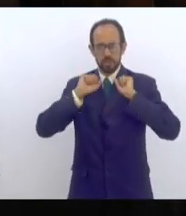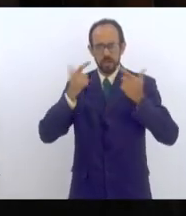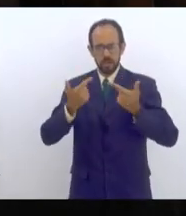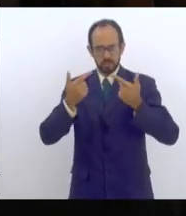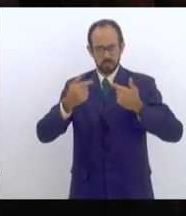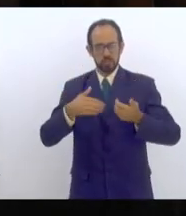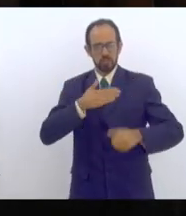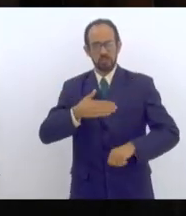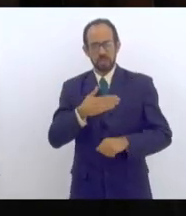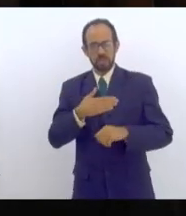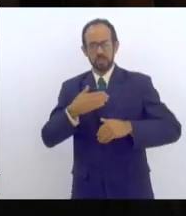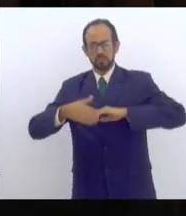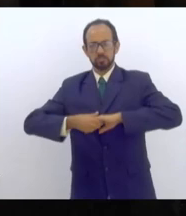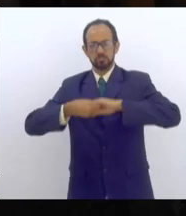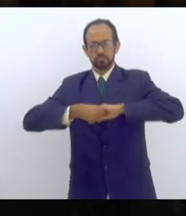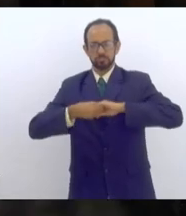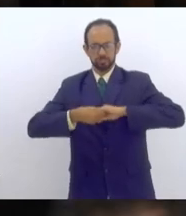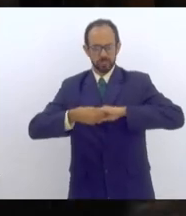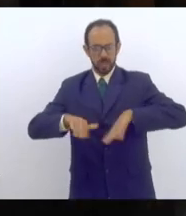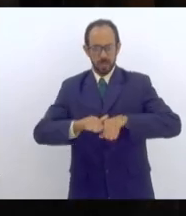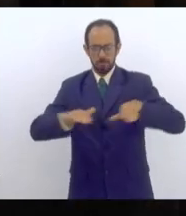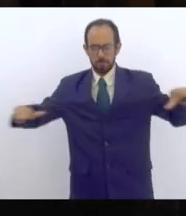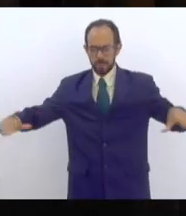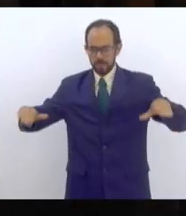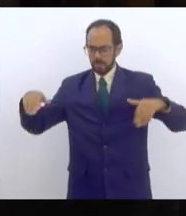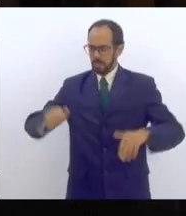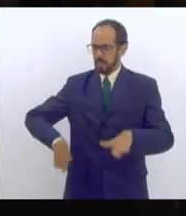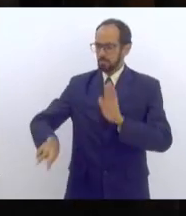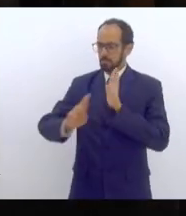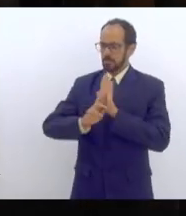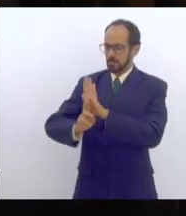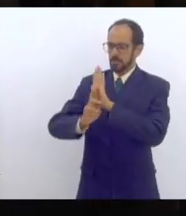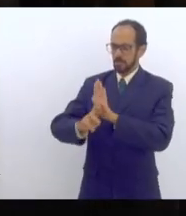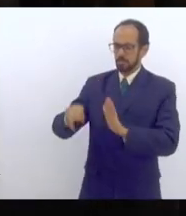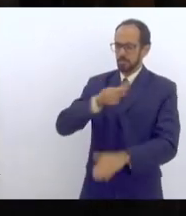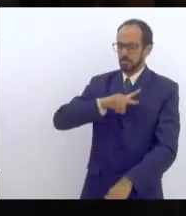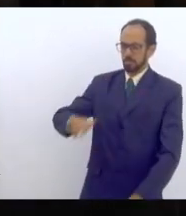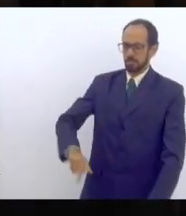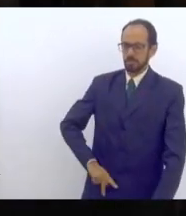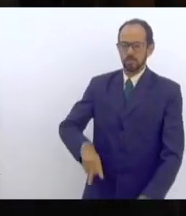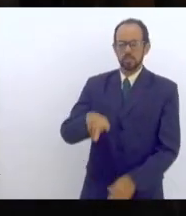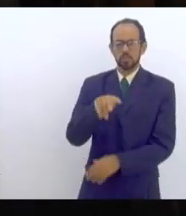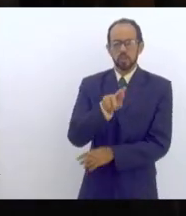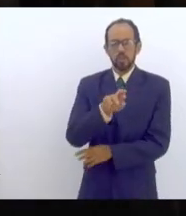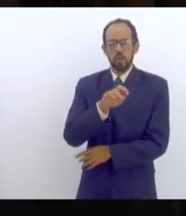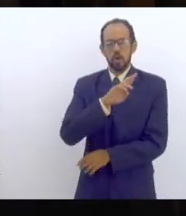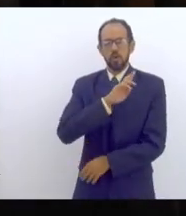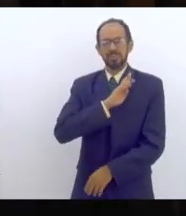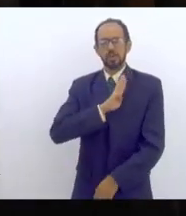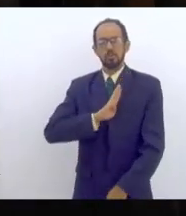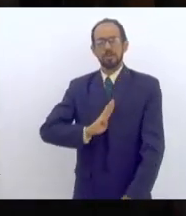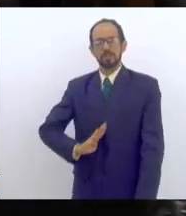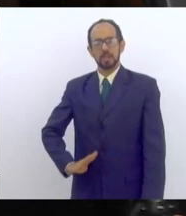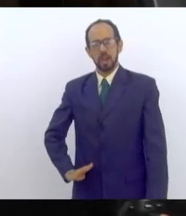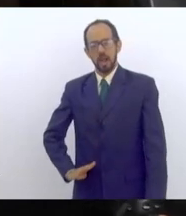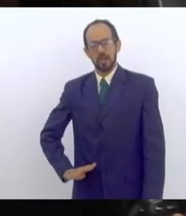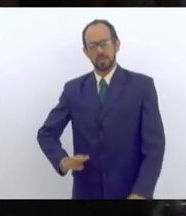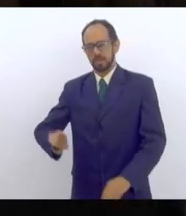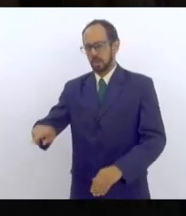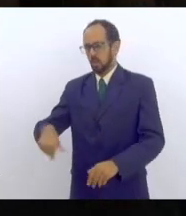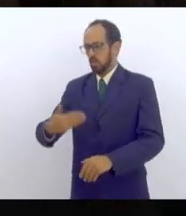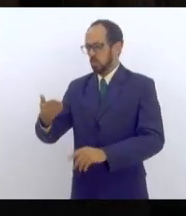mesa, na pessoa do nosso presidente, Rodrigo Barcelar. Aqui um saúdo, parabenizo pela